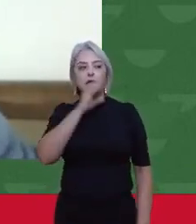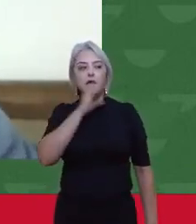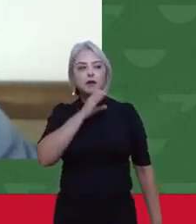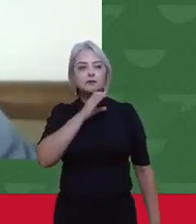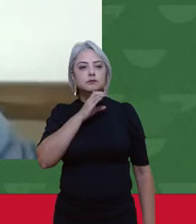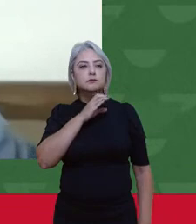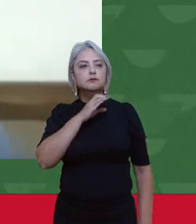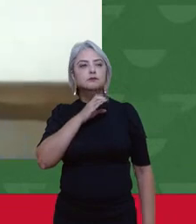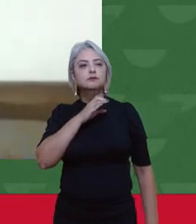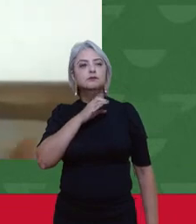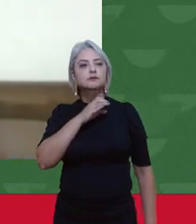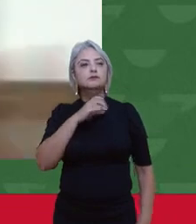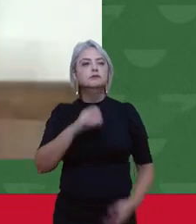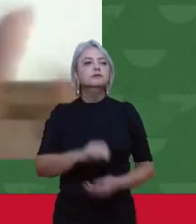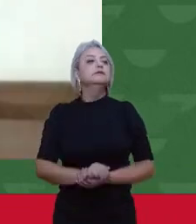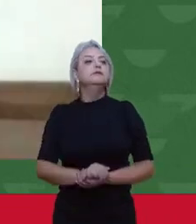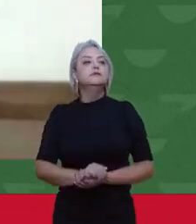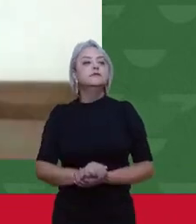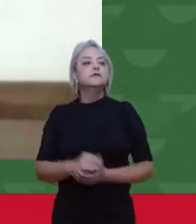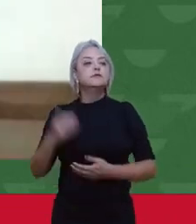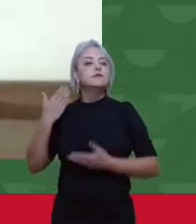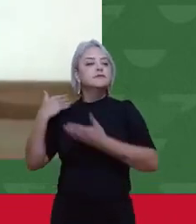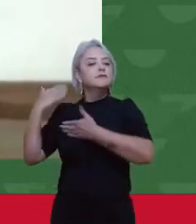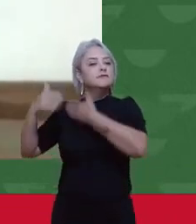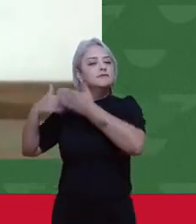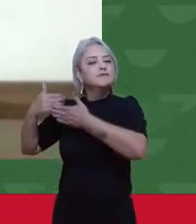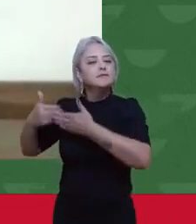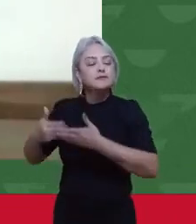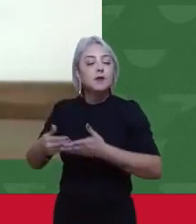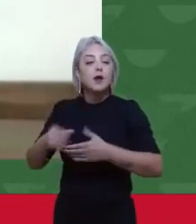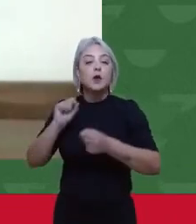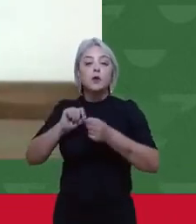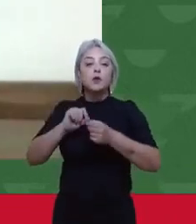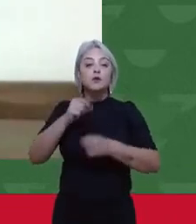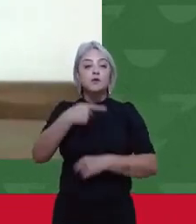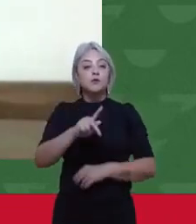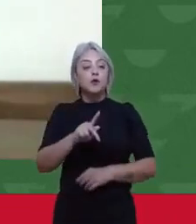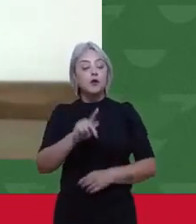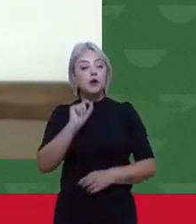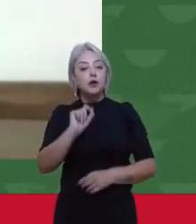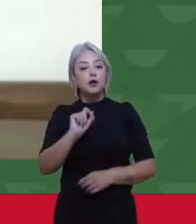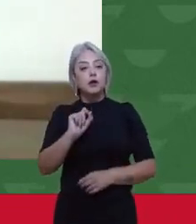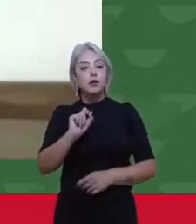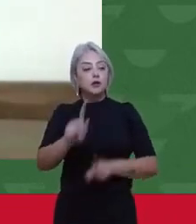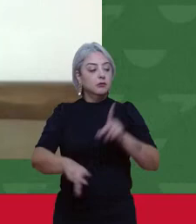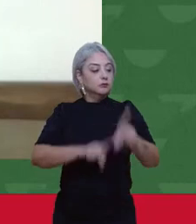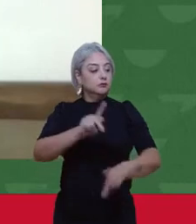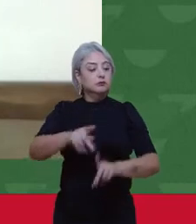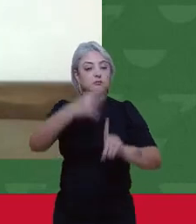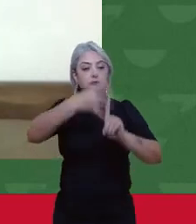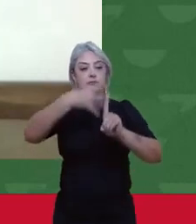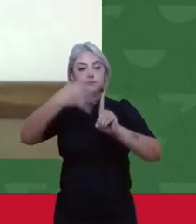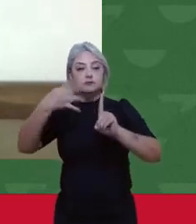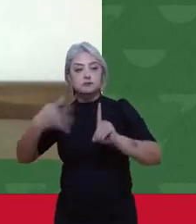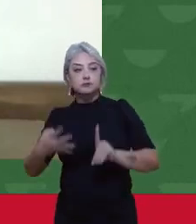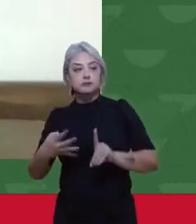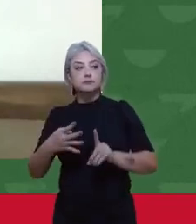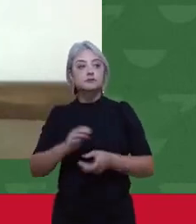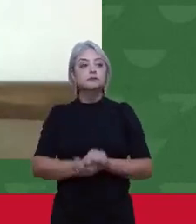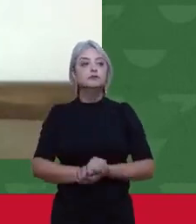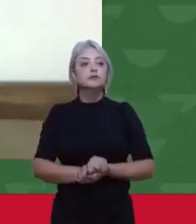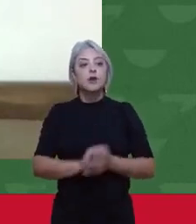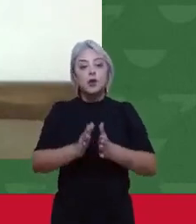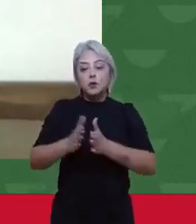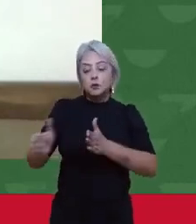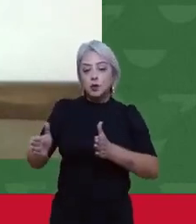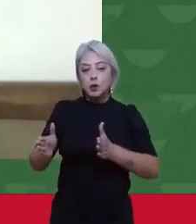rápido, assim, uma retrospectiva rápida sobre o que foi a questão da população LGBTQI+,